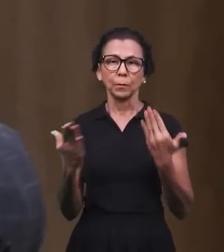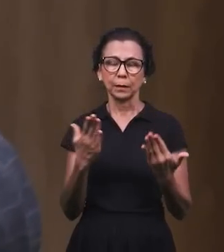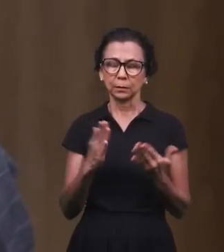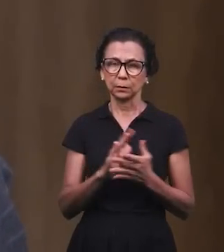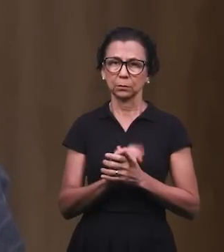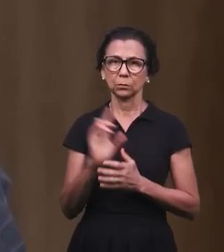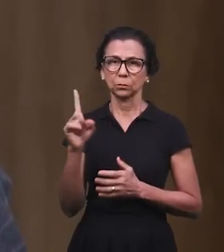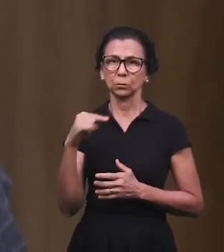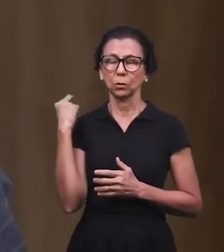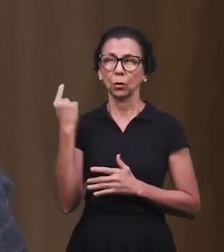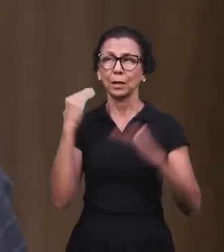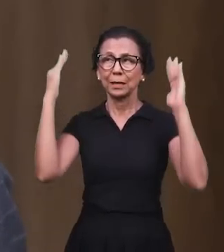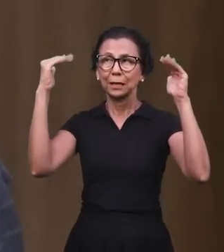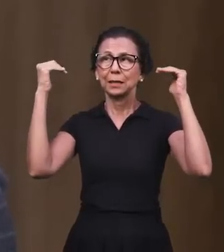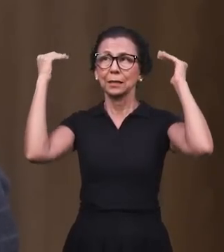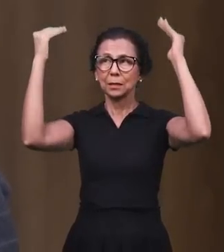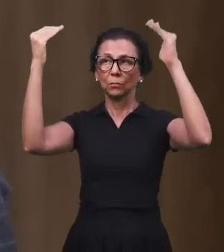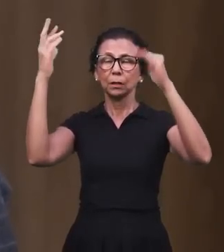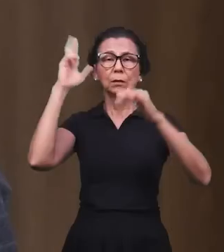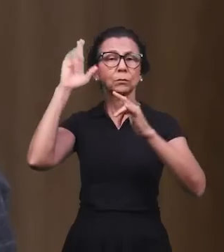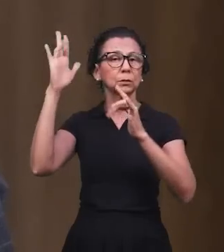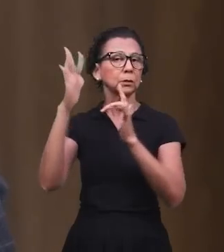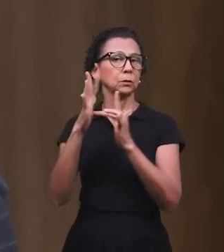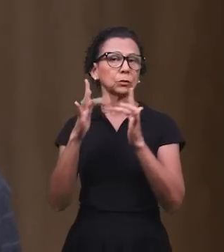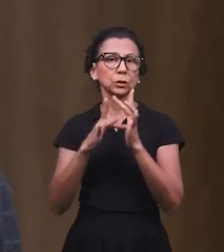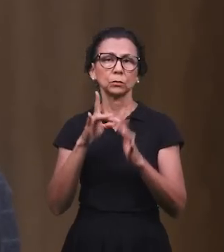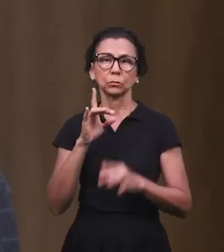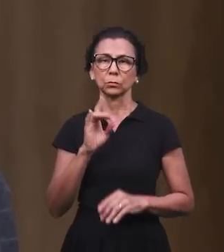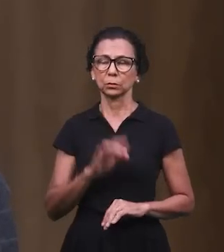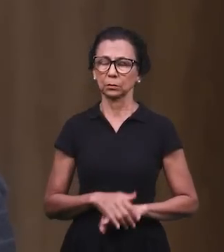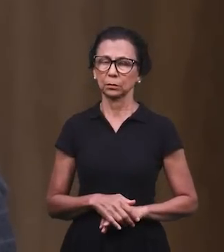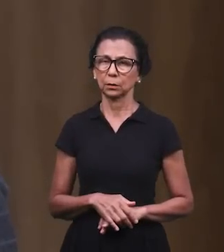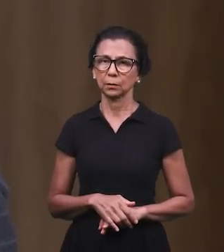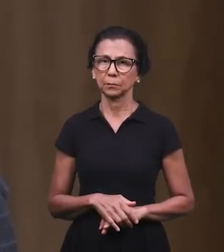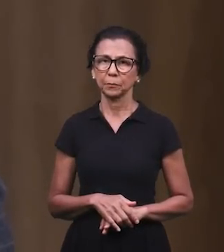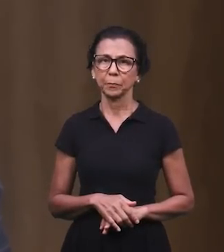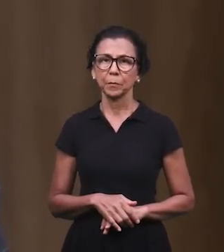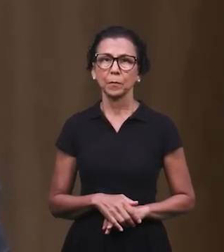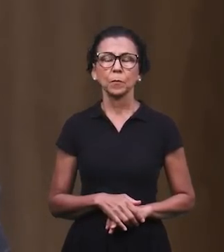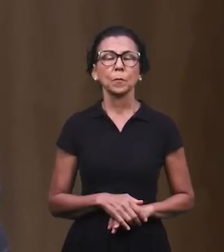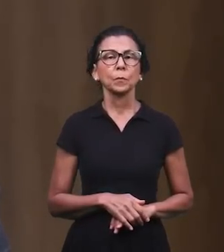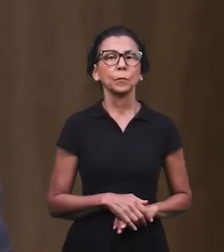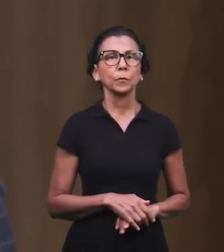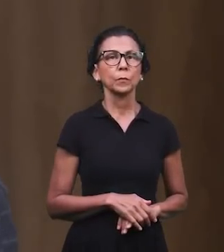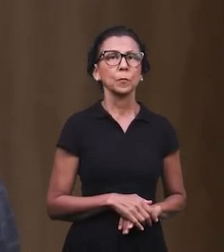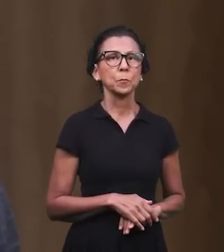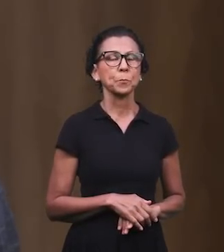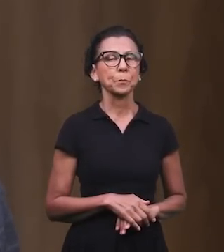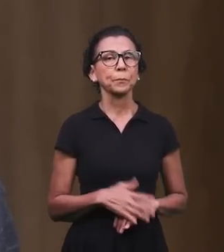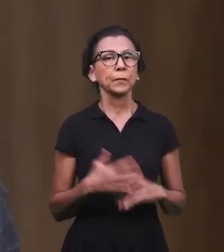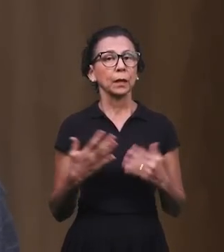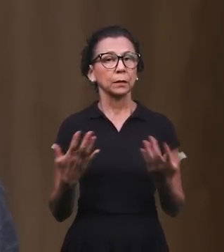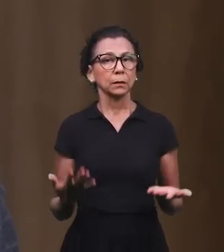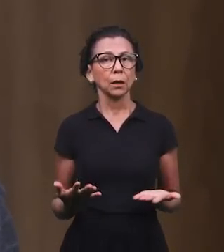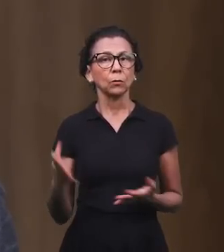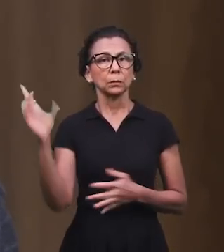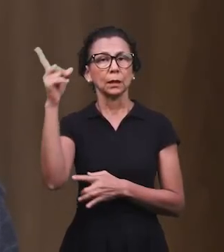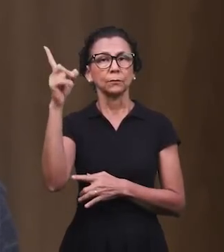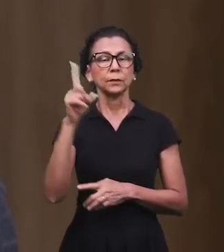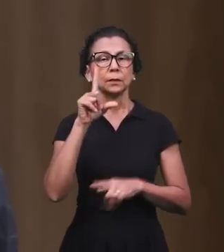mandou chamar os servos. Servos valentes que desejam puxar a mula, realizar a obra do